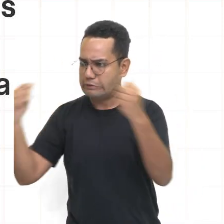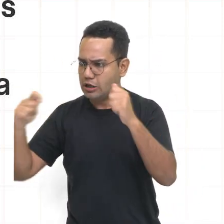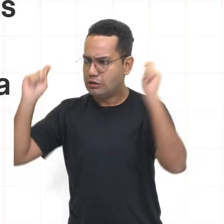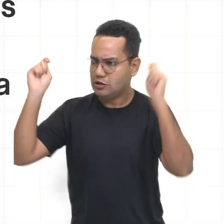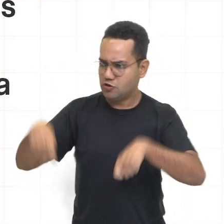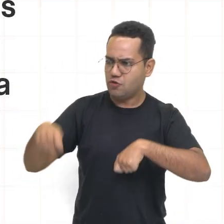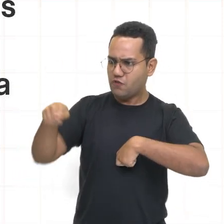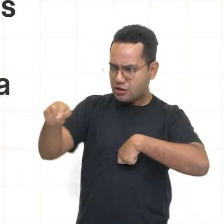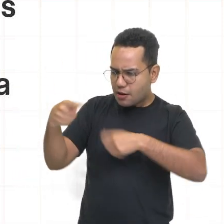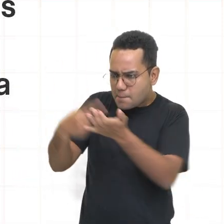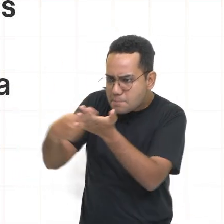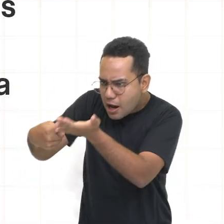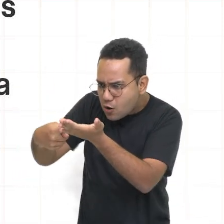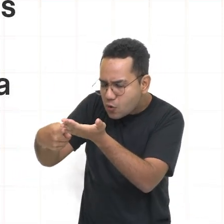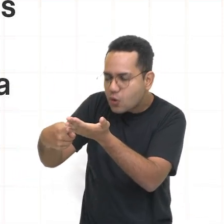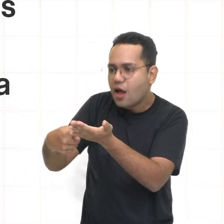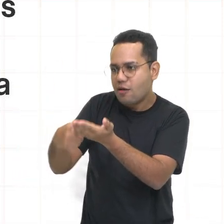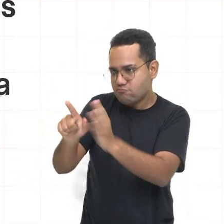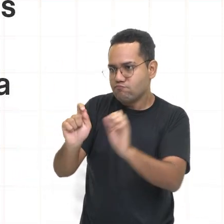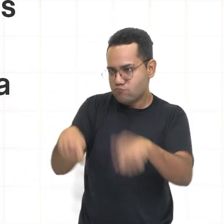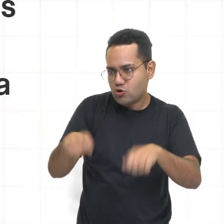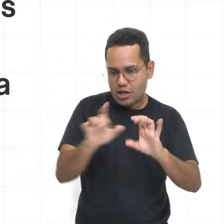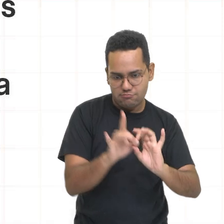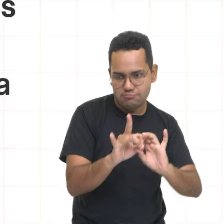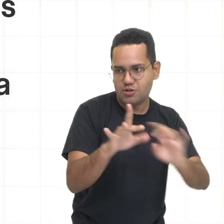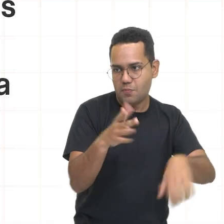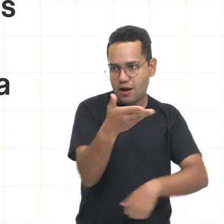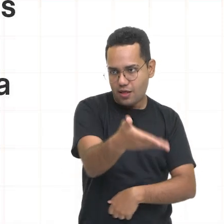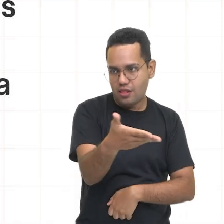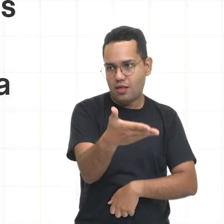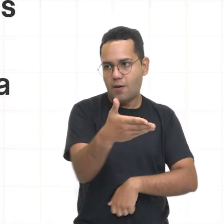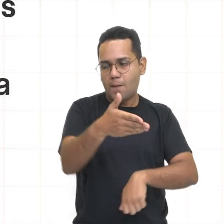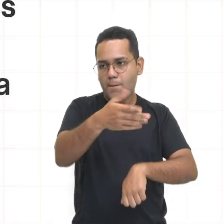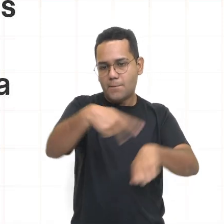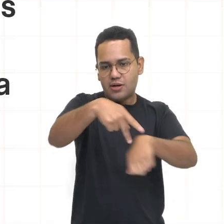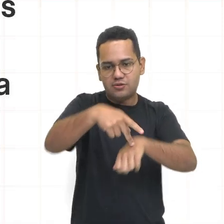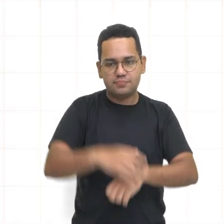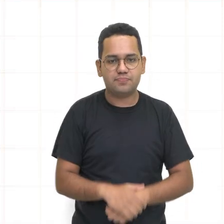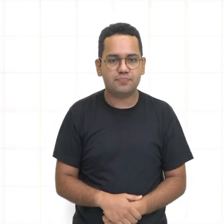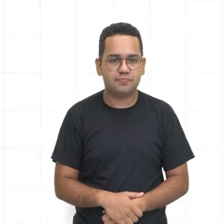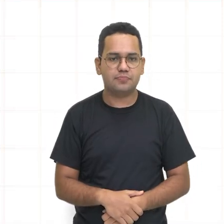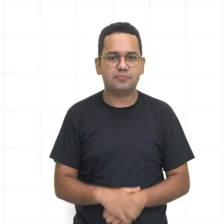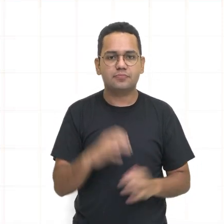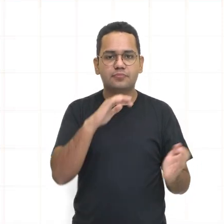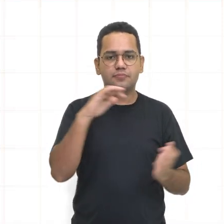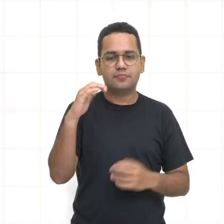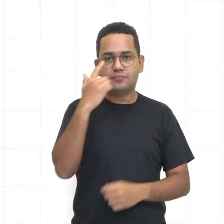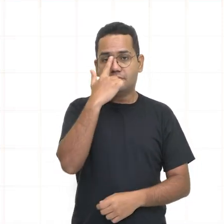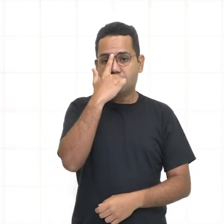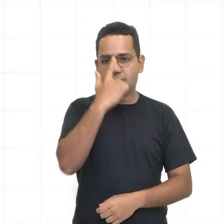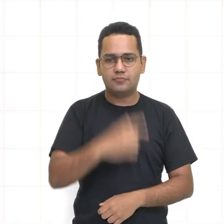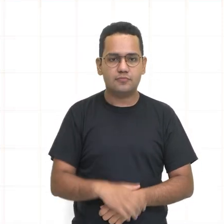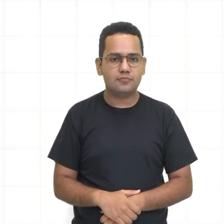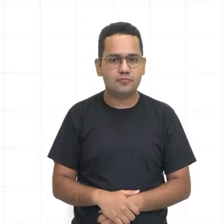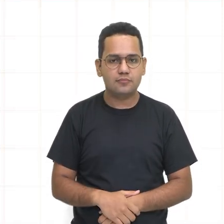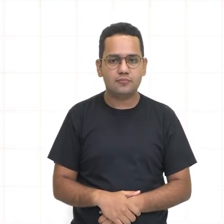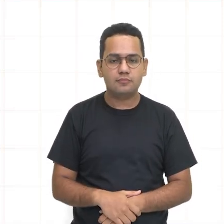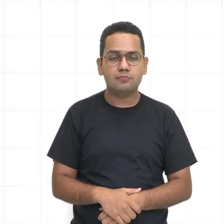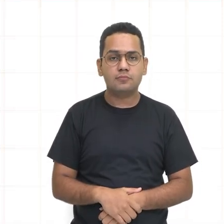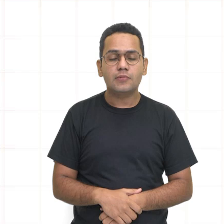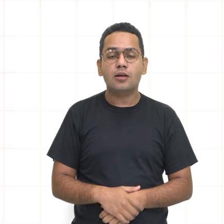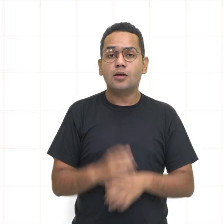a emancipação da Indonésia. E em 1949, vamos observar a transferência de